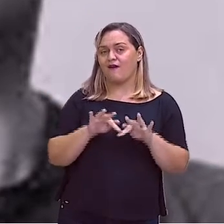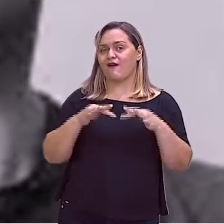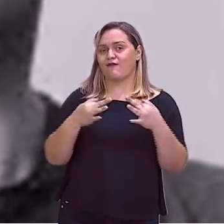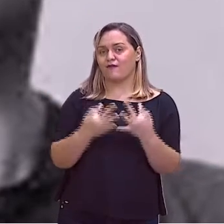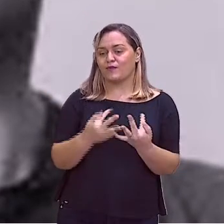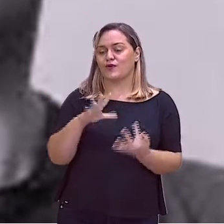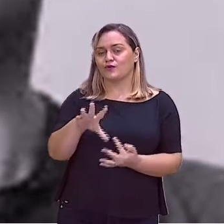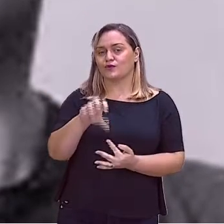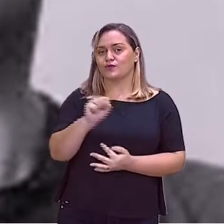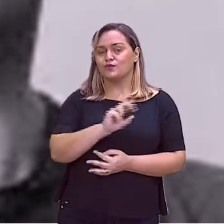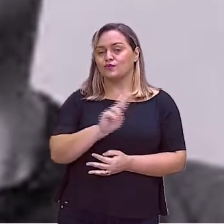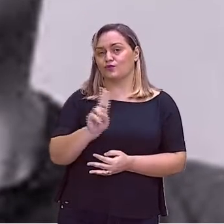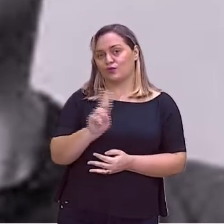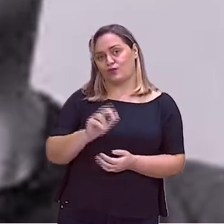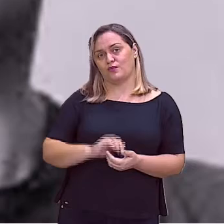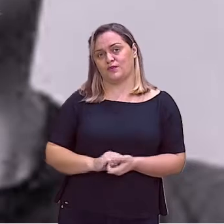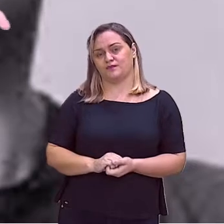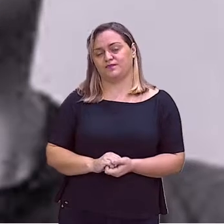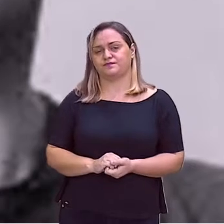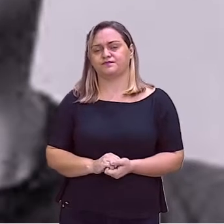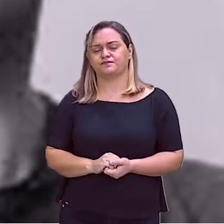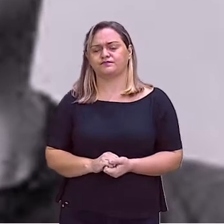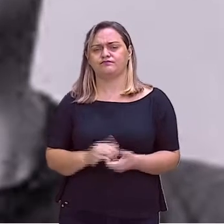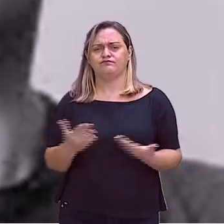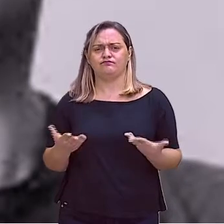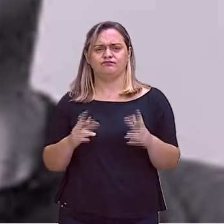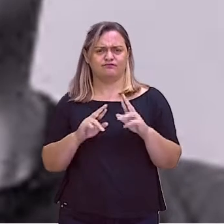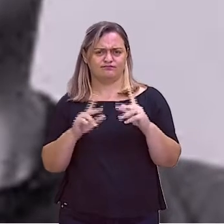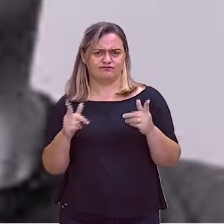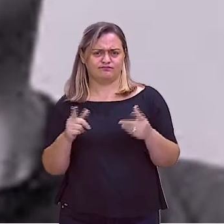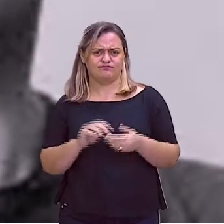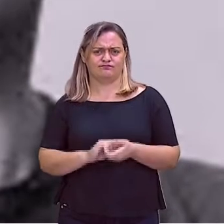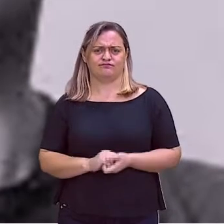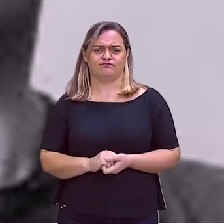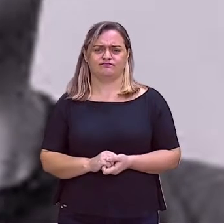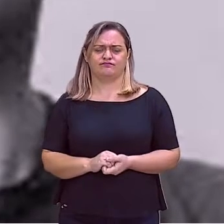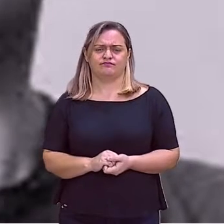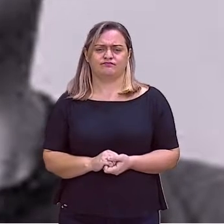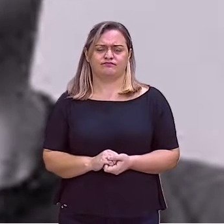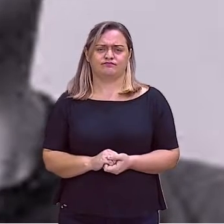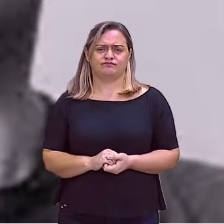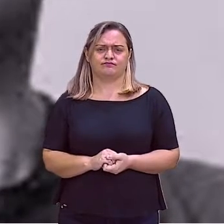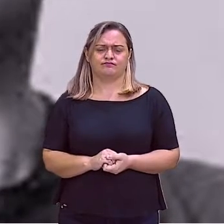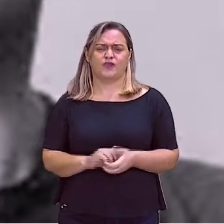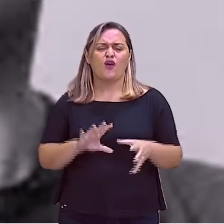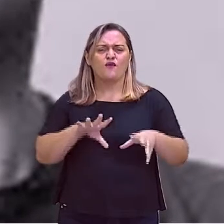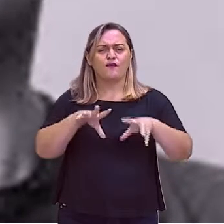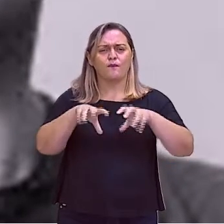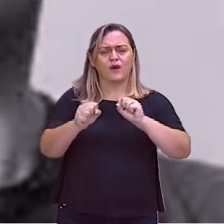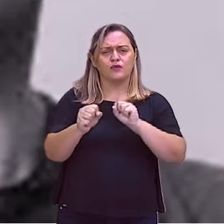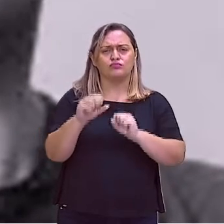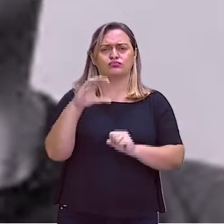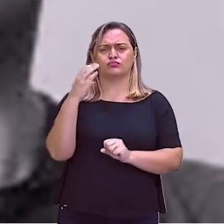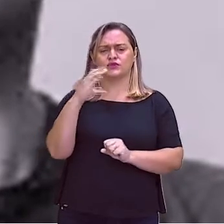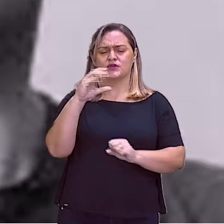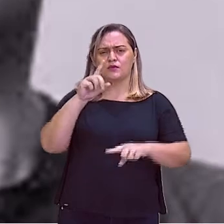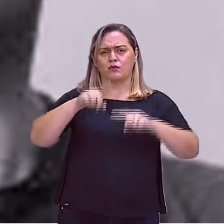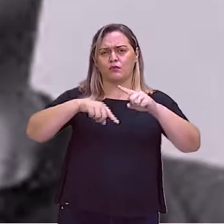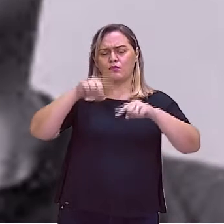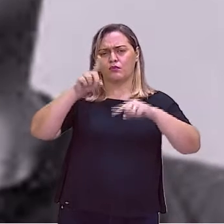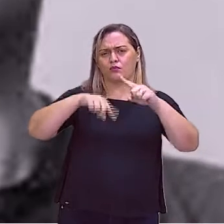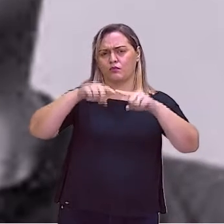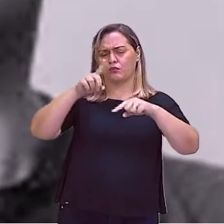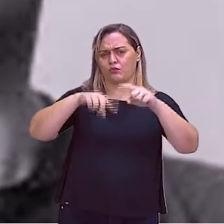adotou o nome da localidade, para distingui-la. Formado em ciências políticas e avesso à